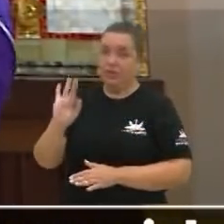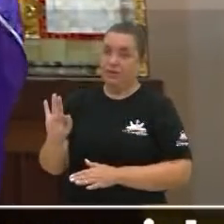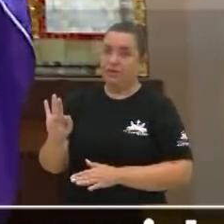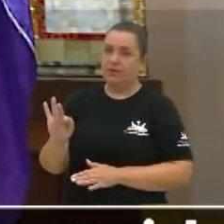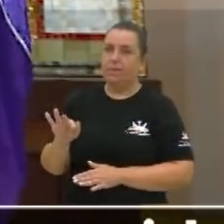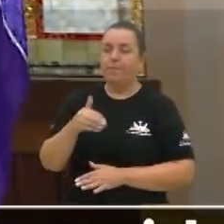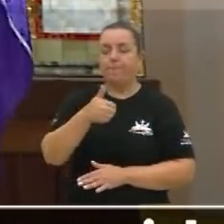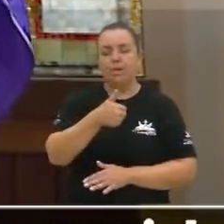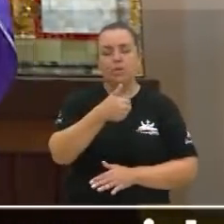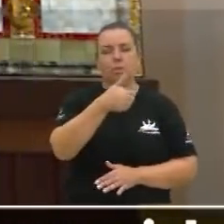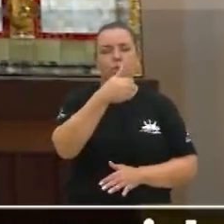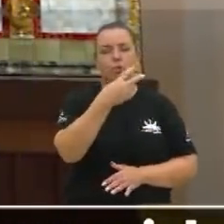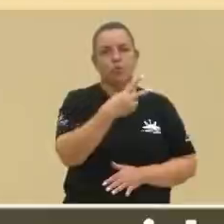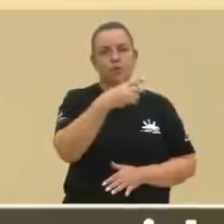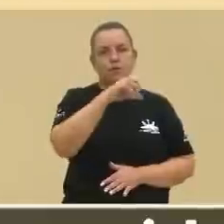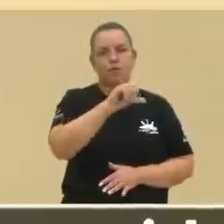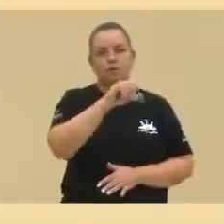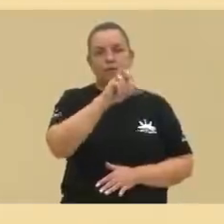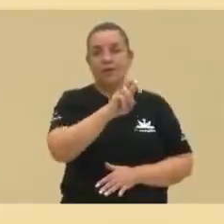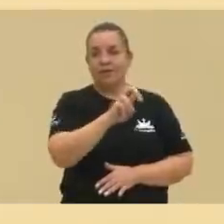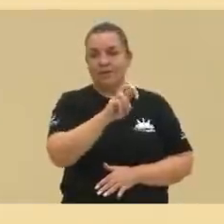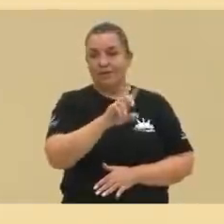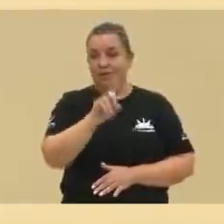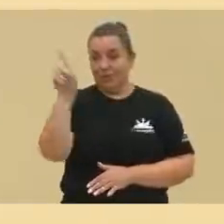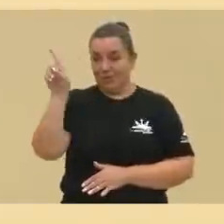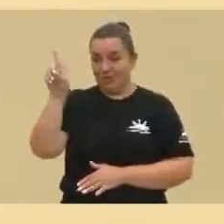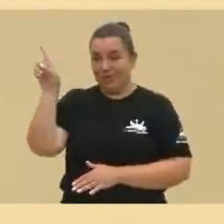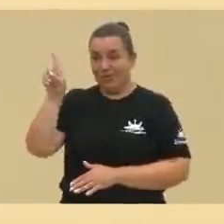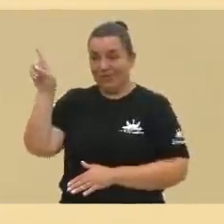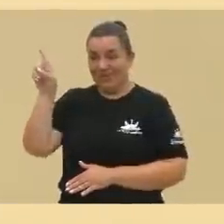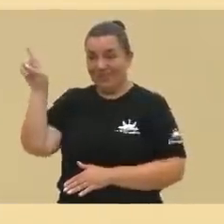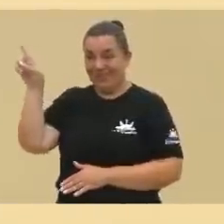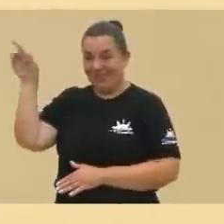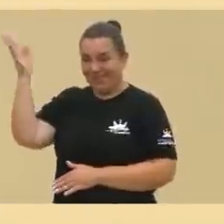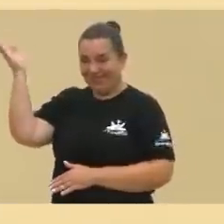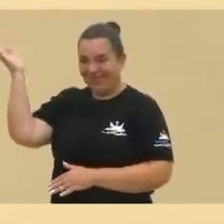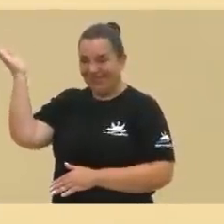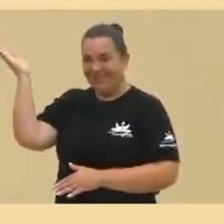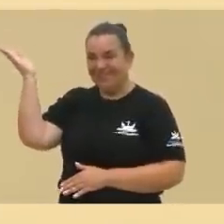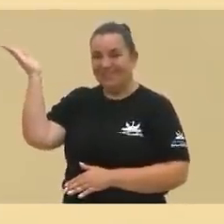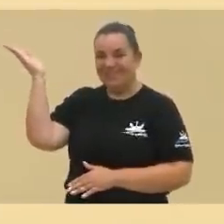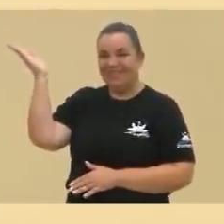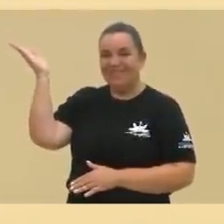em 1295 São Roque a